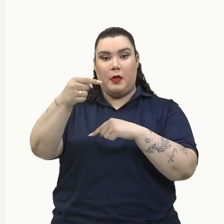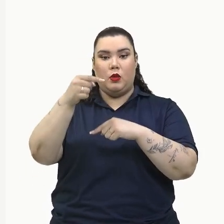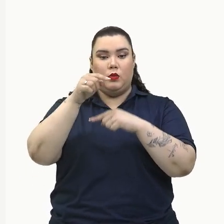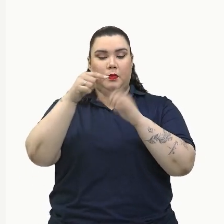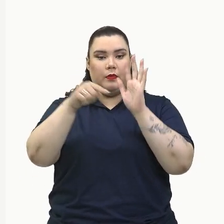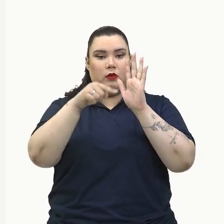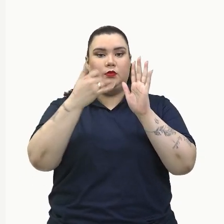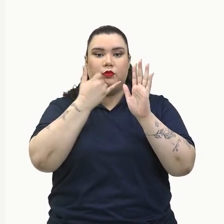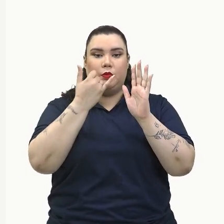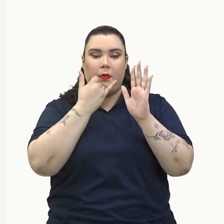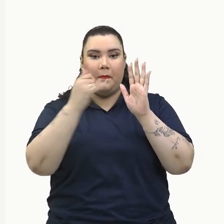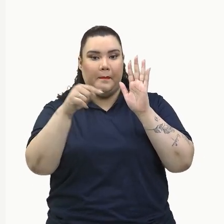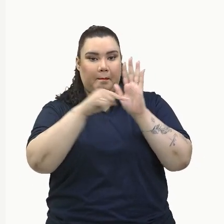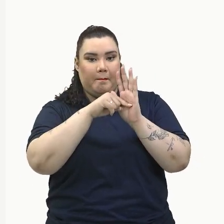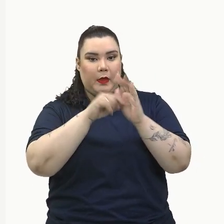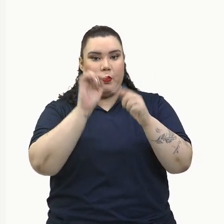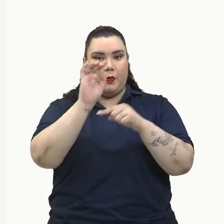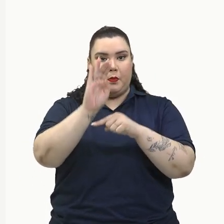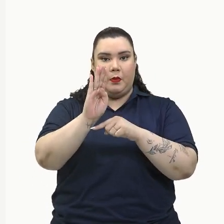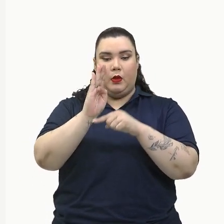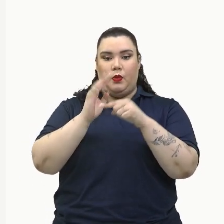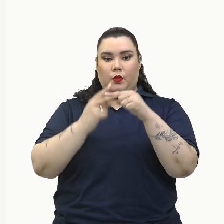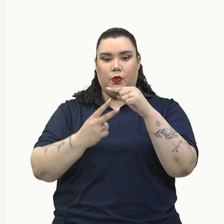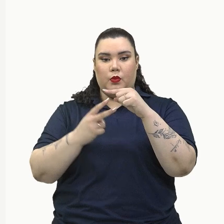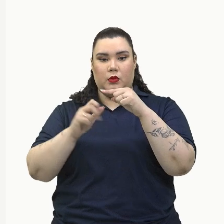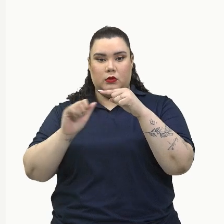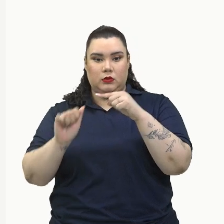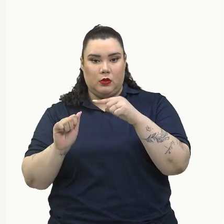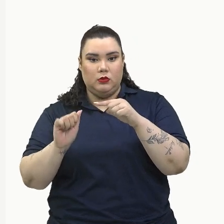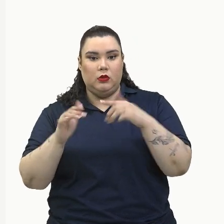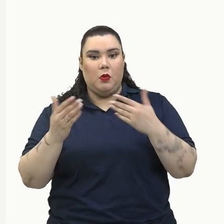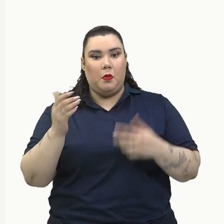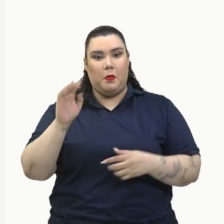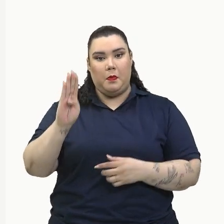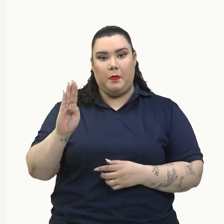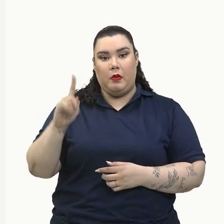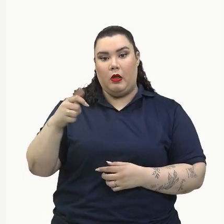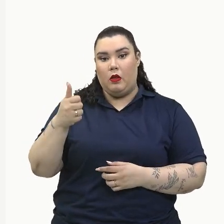quanto? O nosso B vale 12.